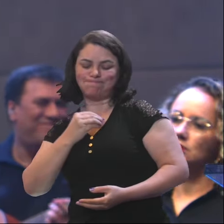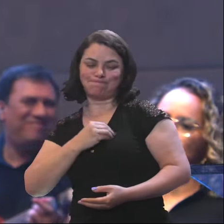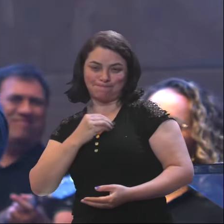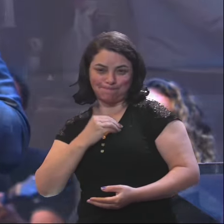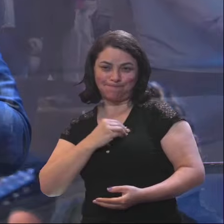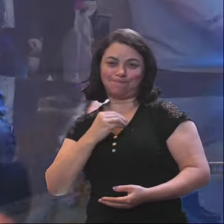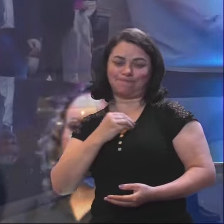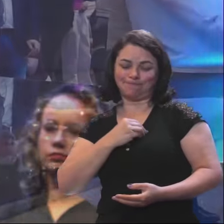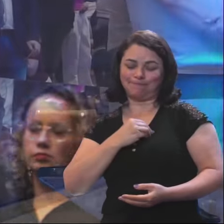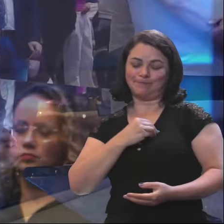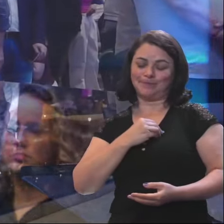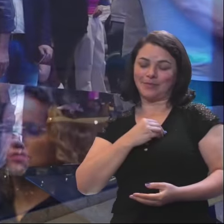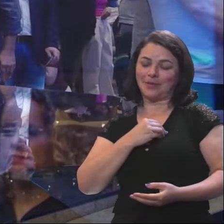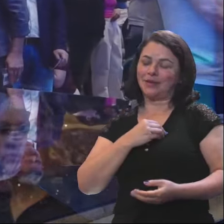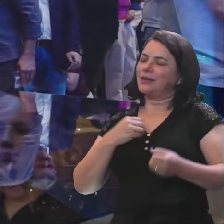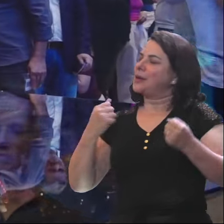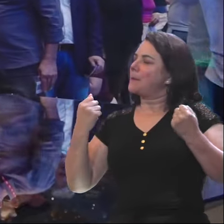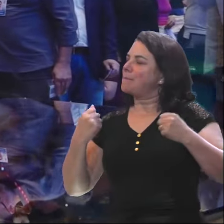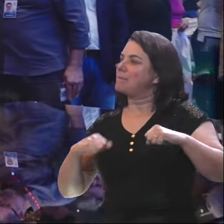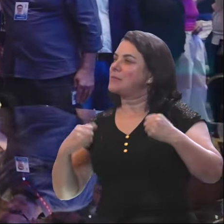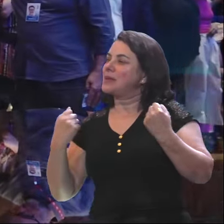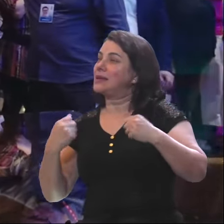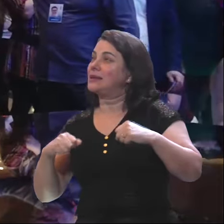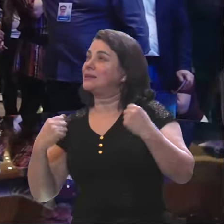reconheço que preciso da tua